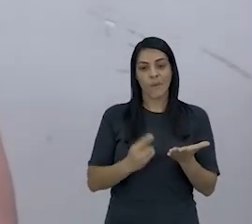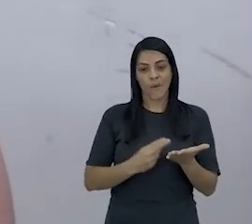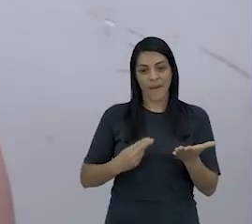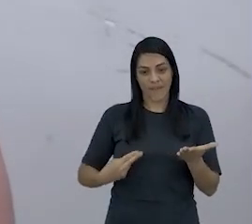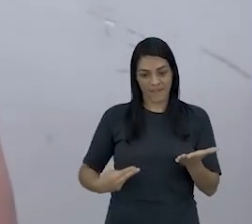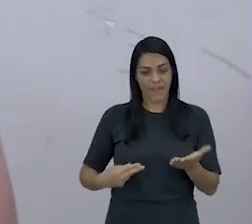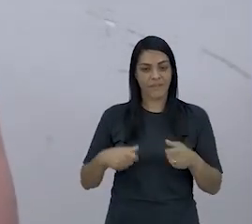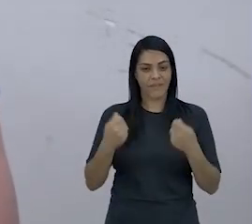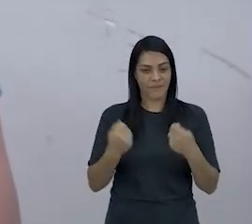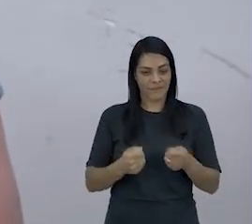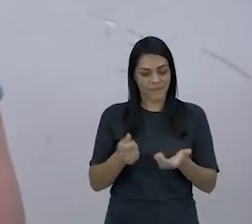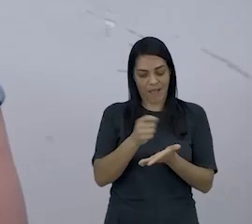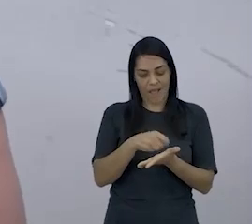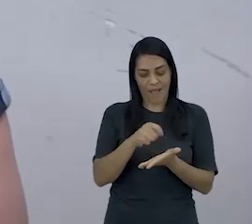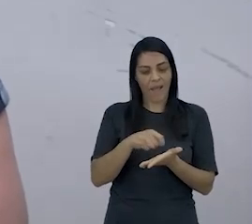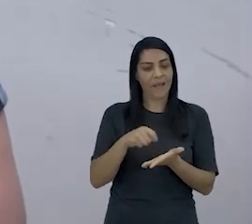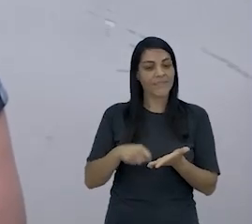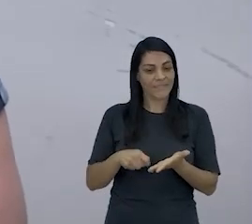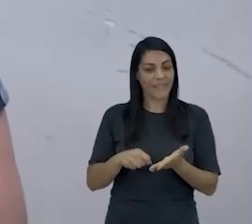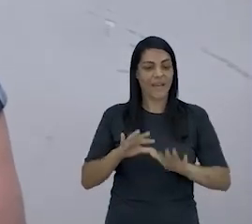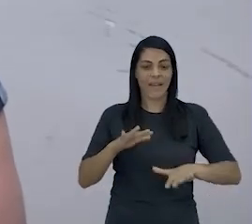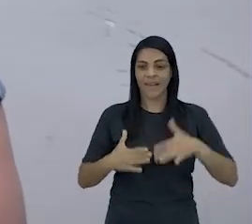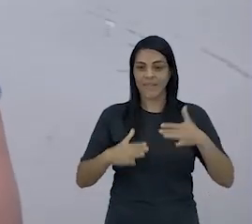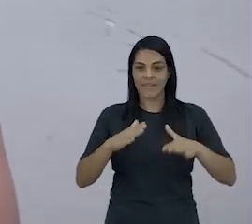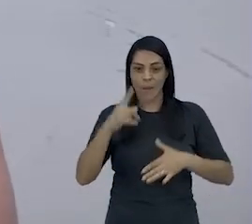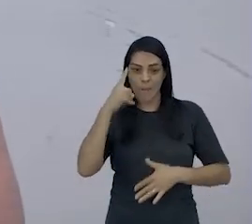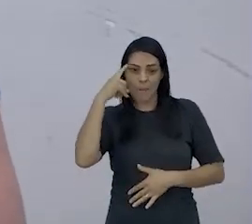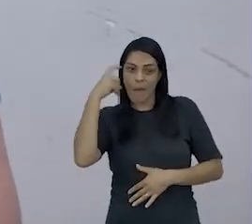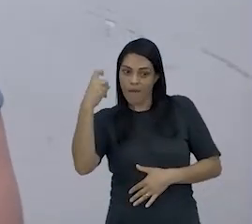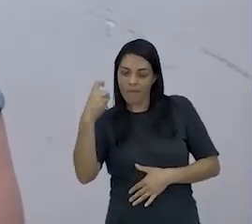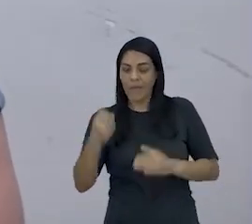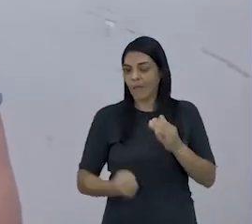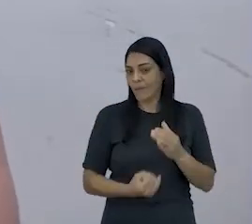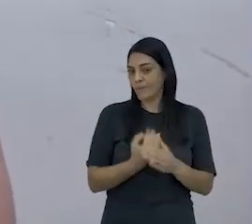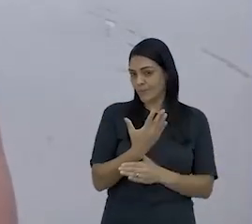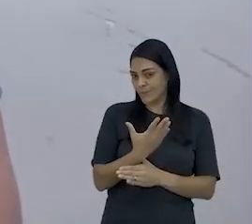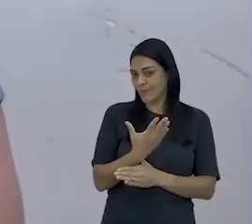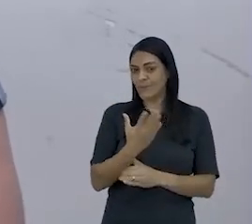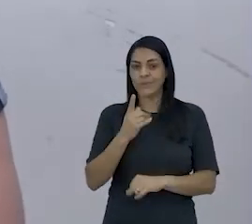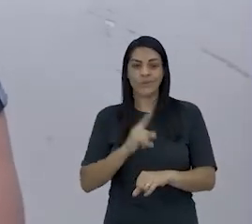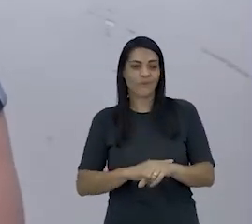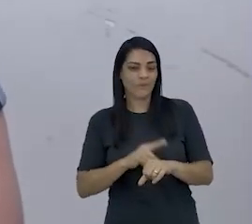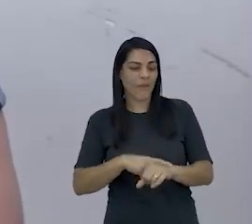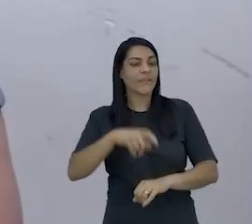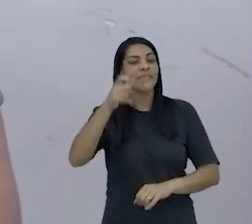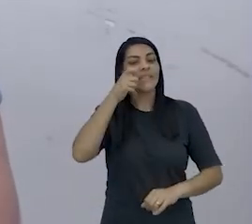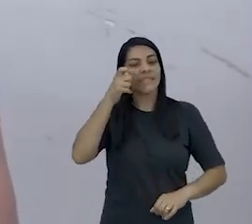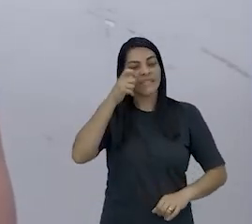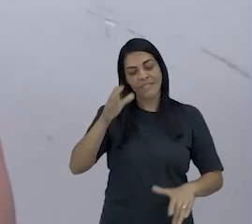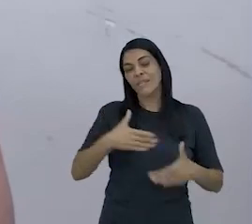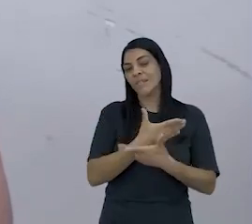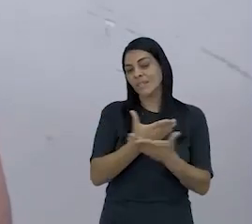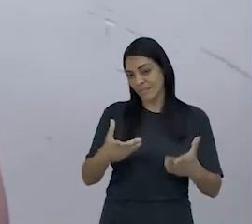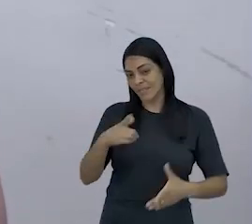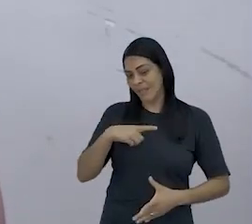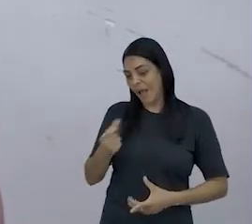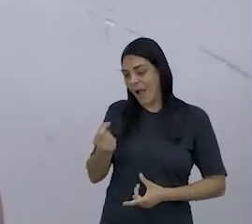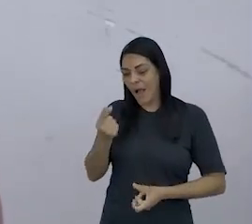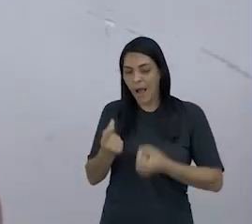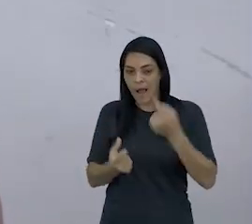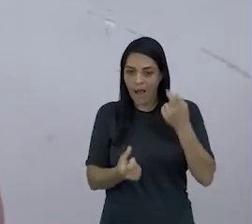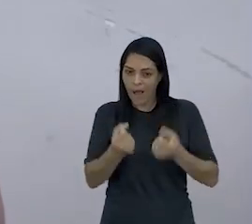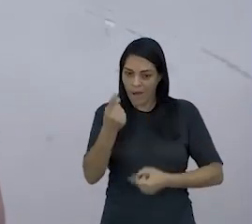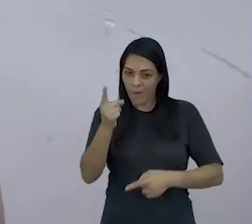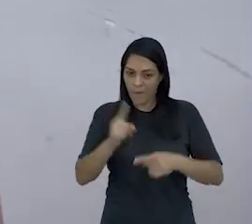anotar, dar às vezes uma ideia que surge na hora, é bem interessante que a gente tenha aí algum material